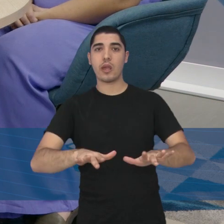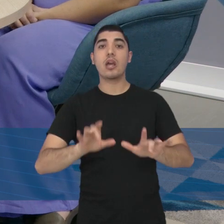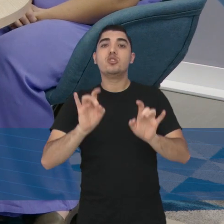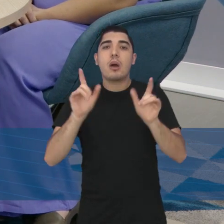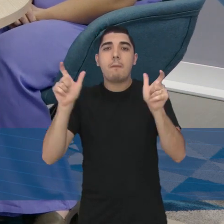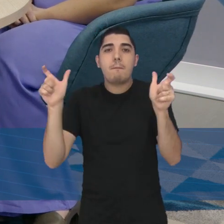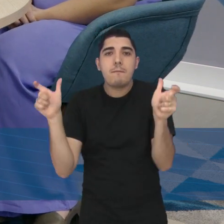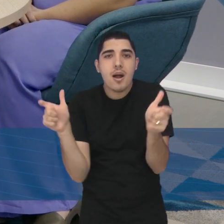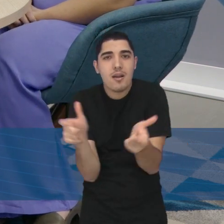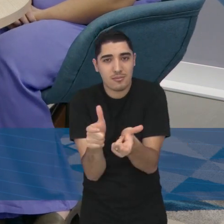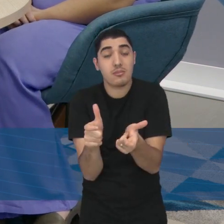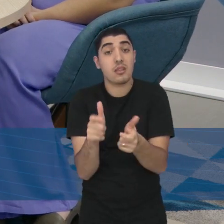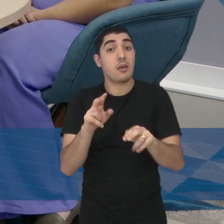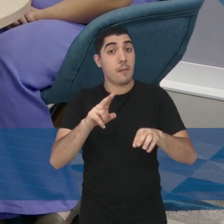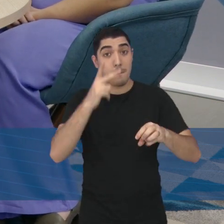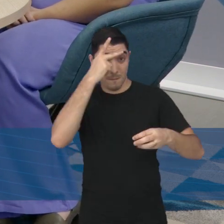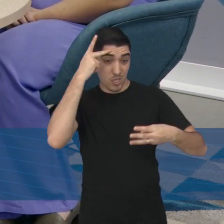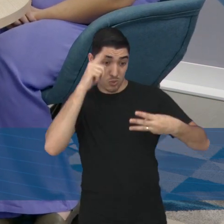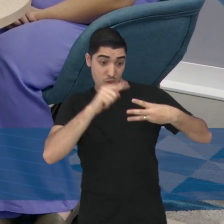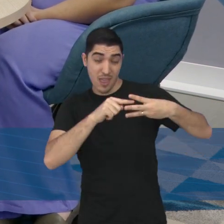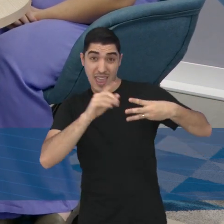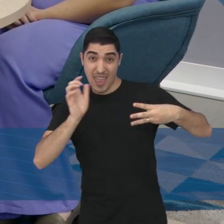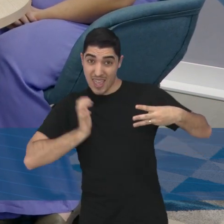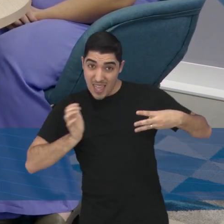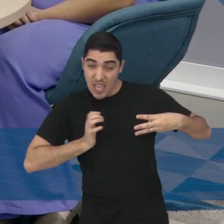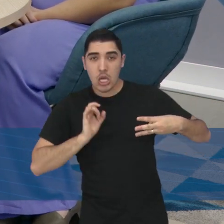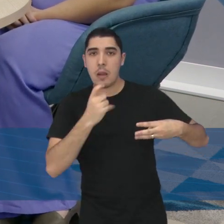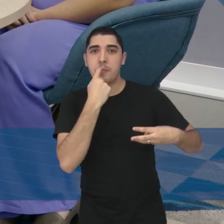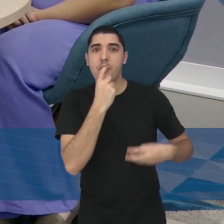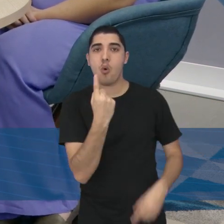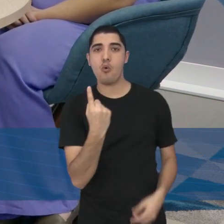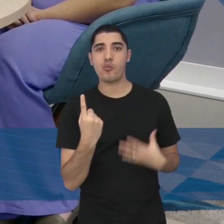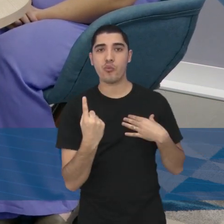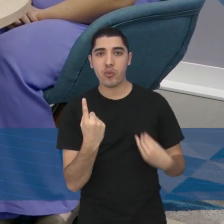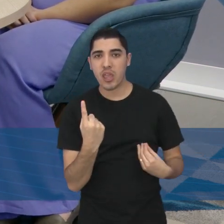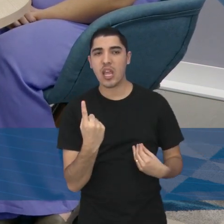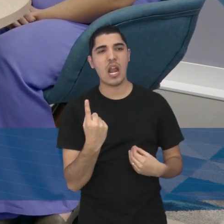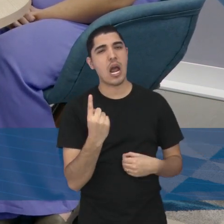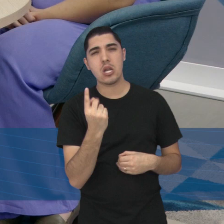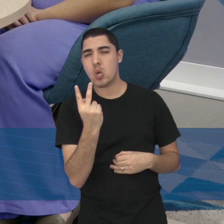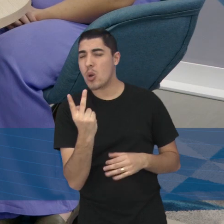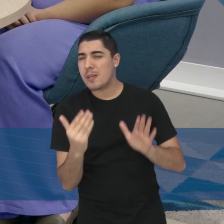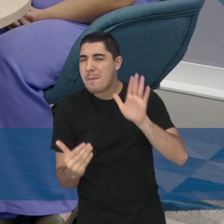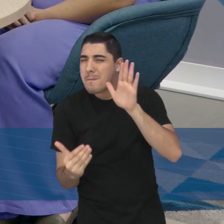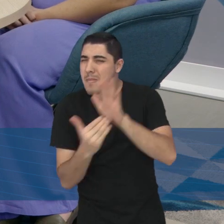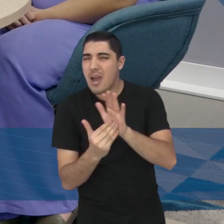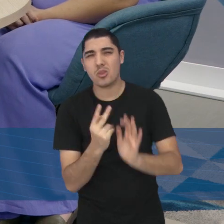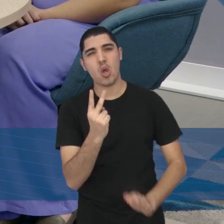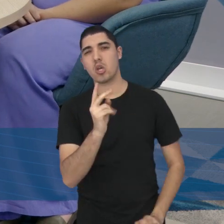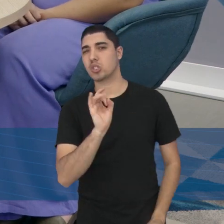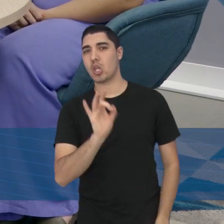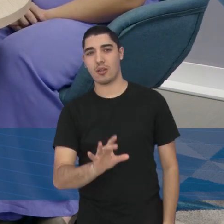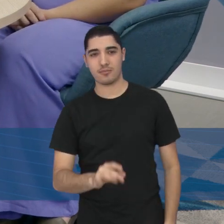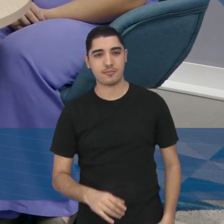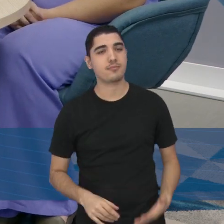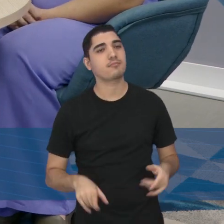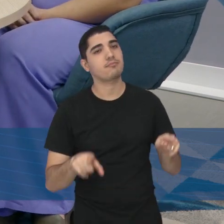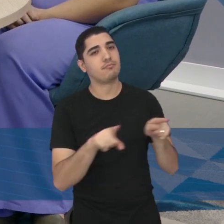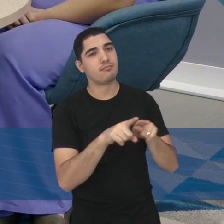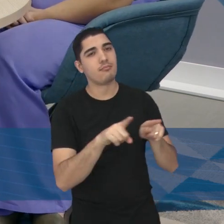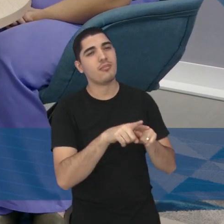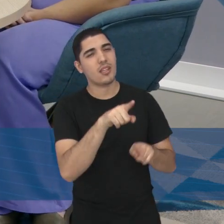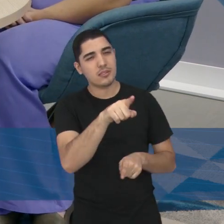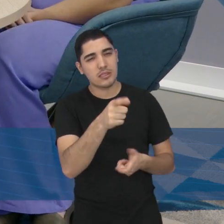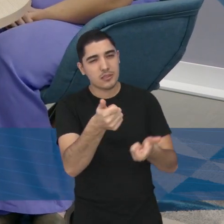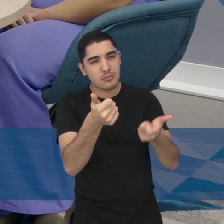Até pessoas da classe A, né? Eu só quero ter um filho, não quero passar do segundo. Tem outro fator também que